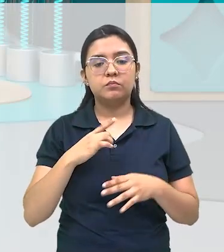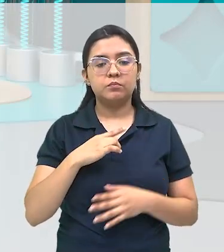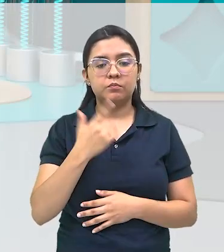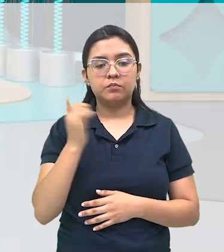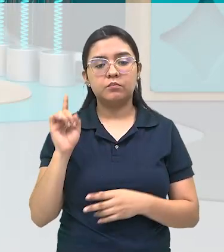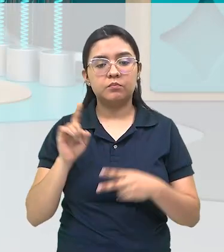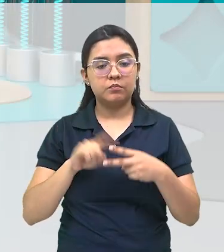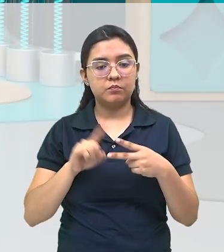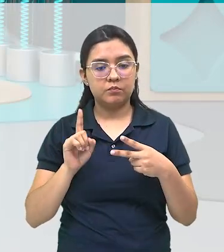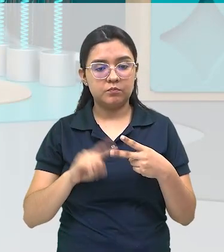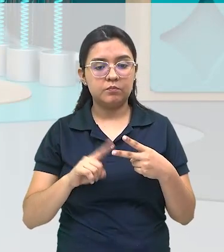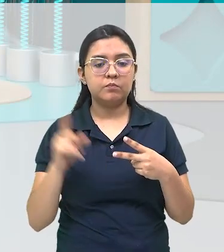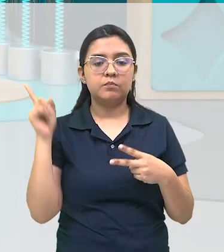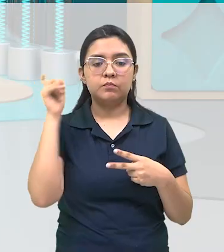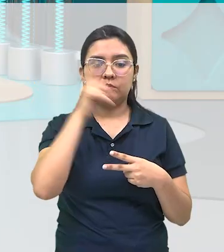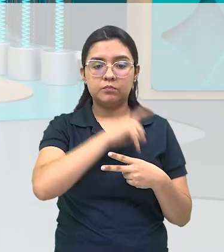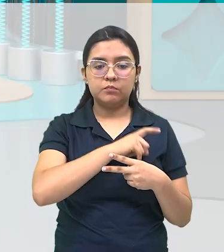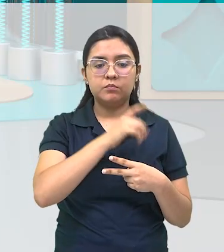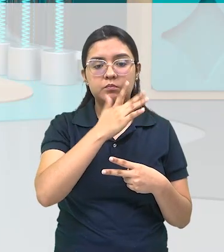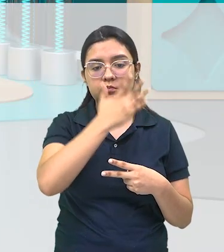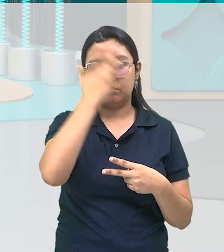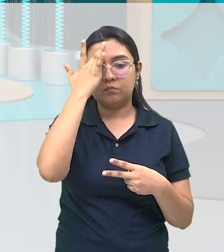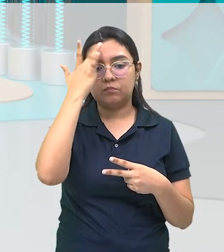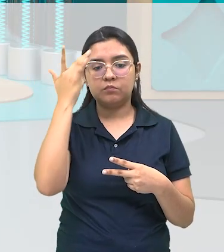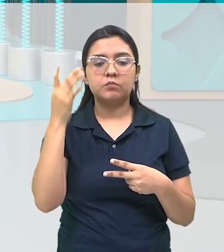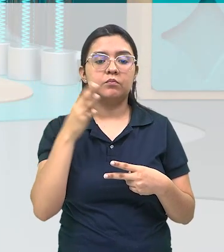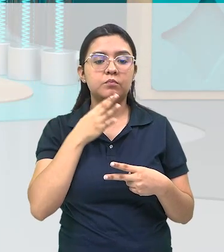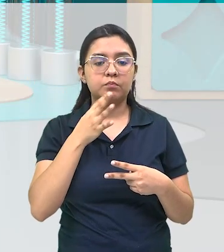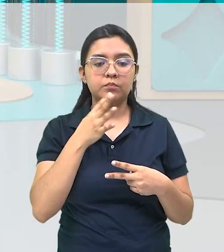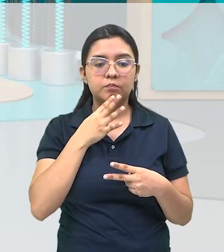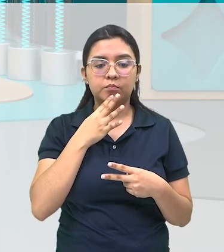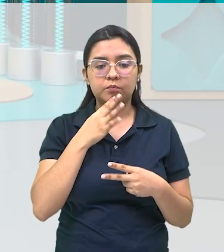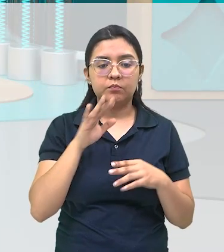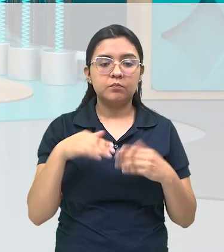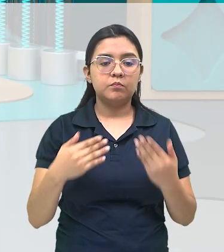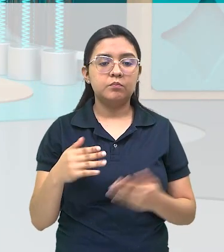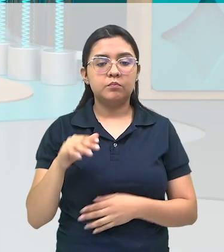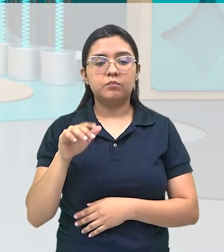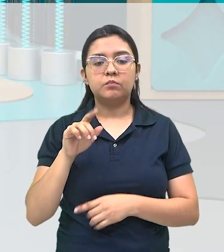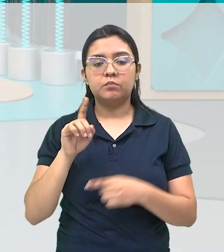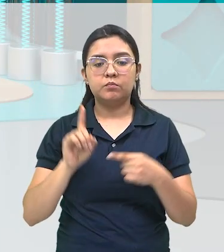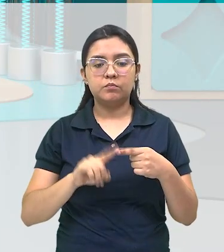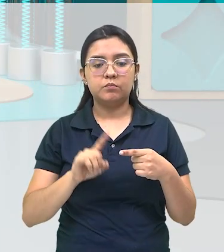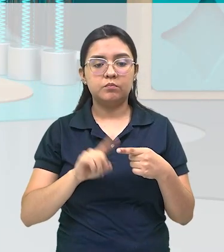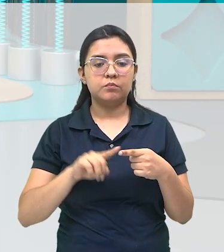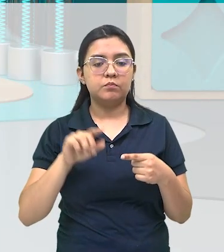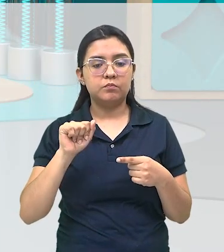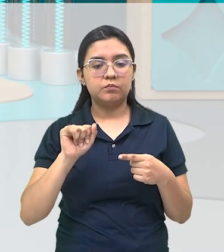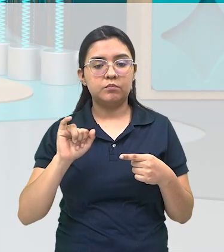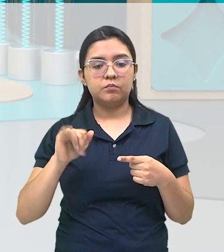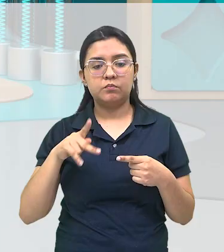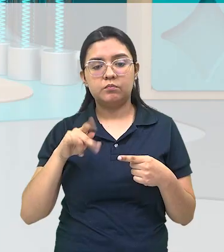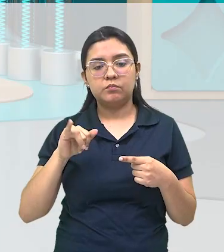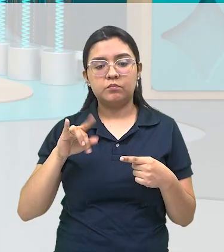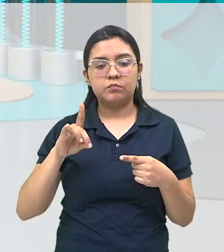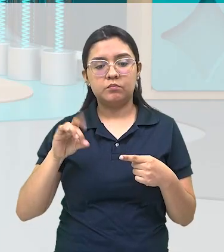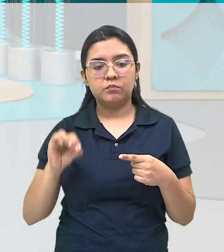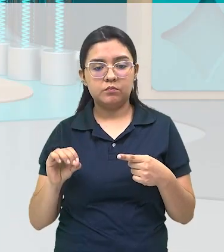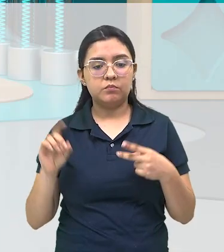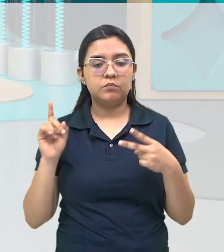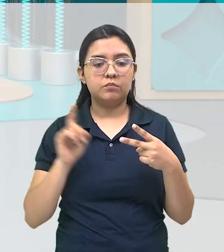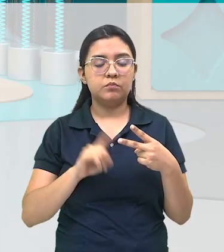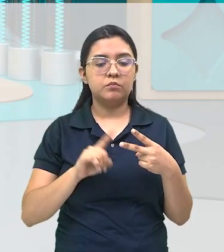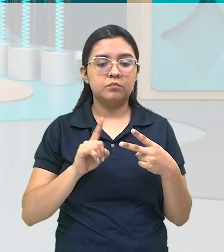outras duas dificilmente algumas pessoas ouviram falar. Aikido, aquele do outro lado, e o